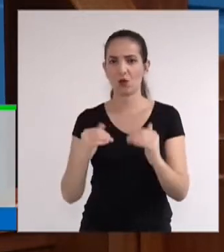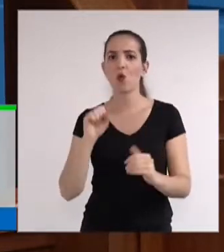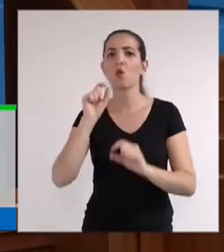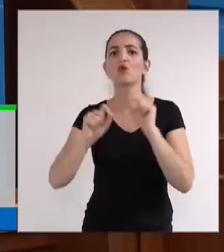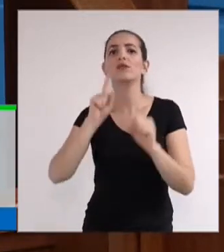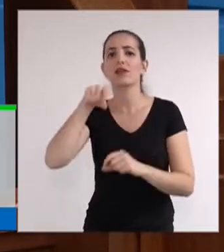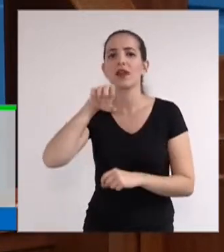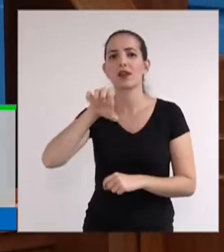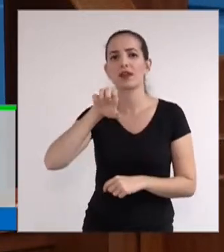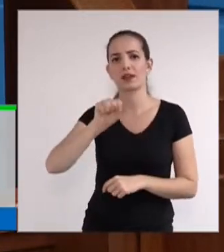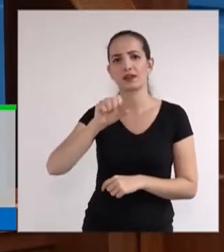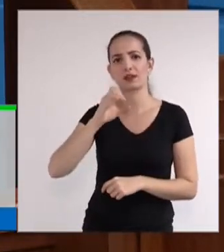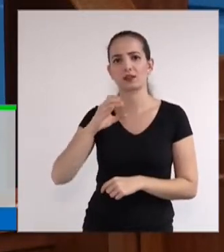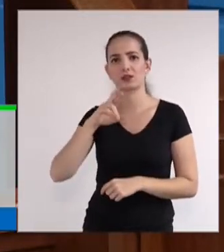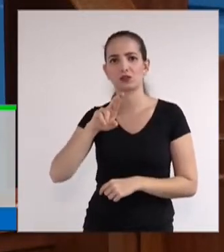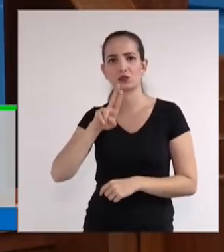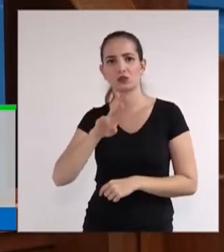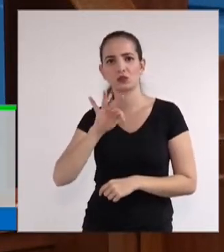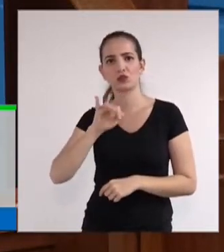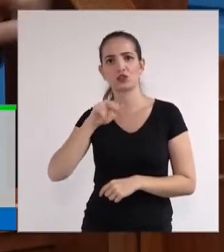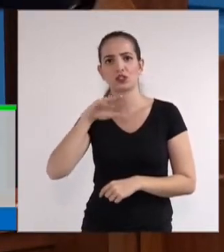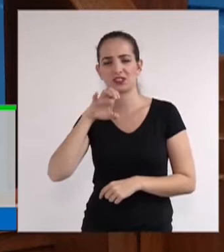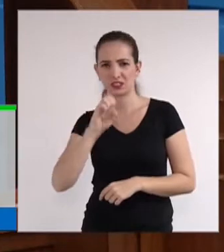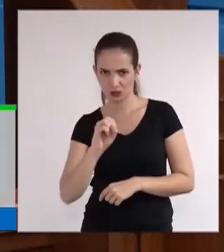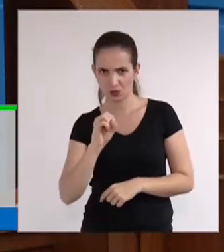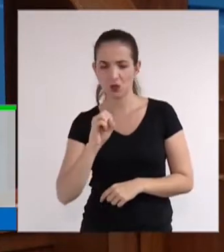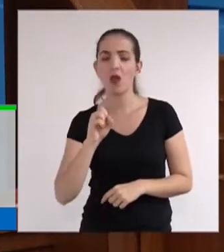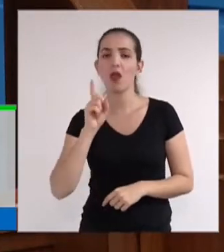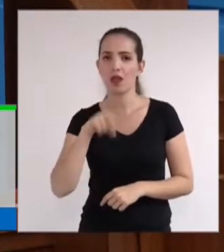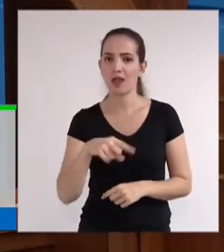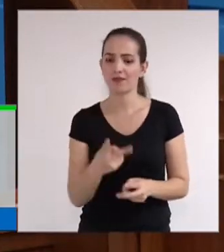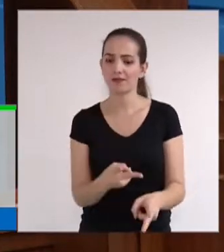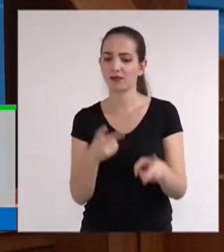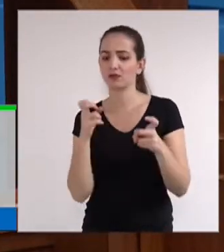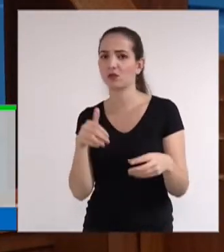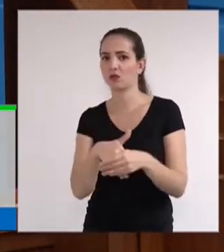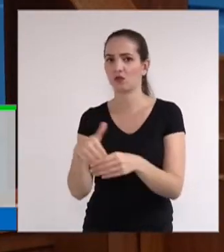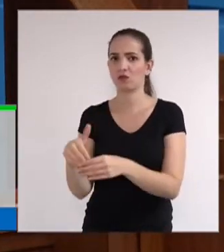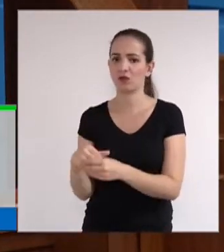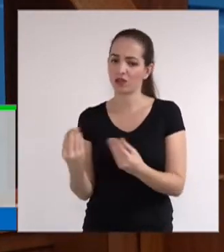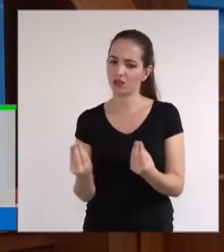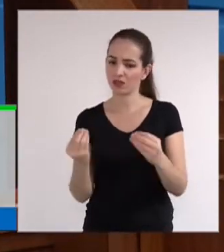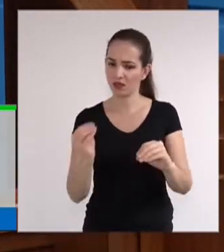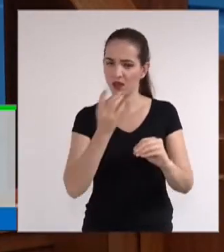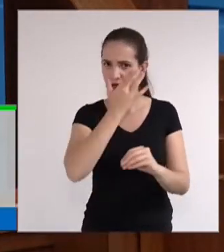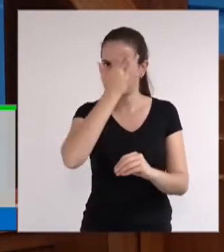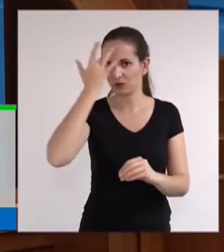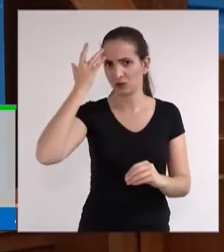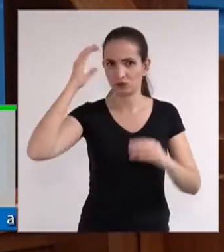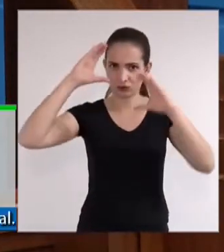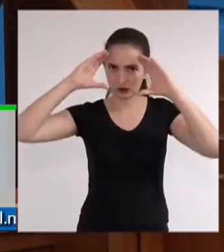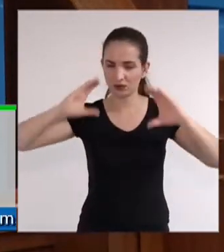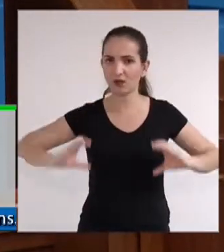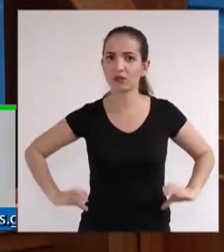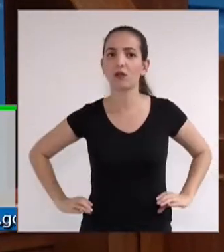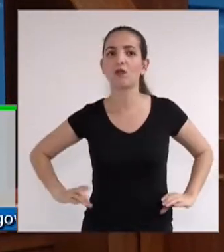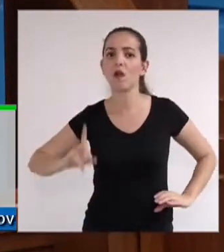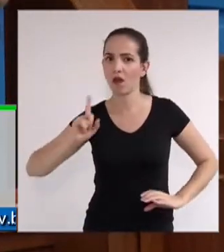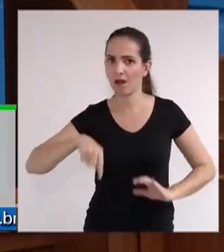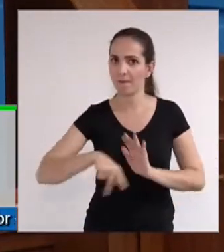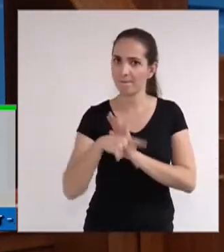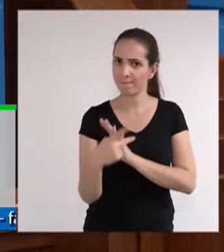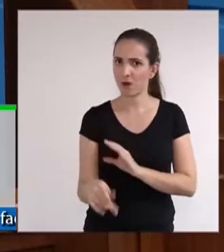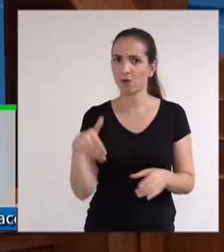escrutínio? Identificar o voto e atribuir ao candidato escolhido pelo cidadão. Isso é o